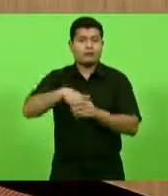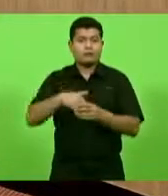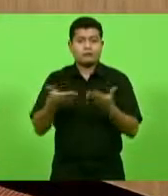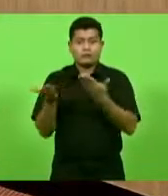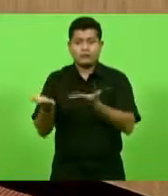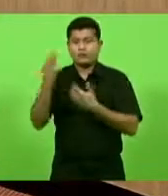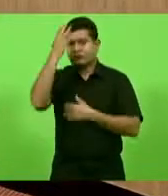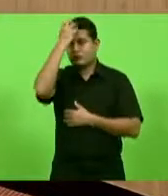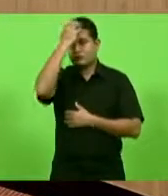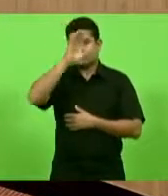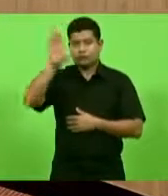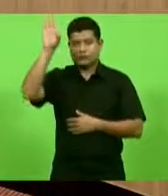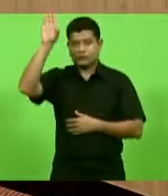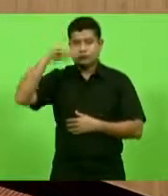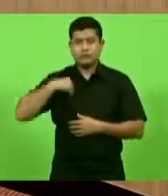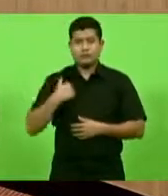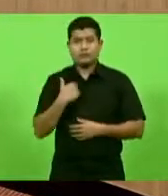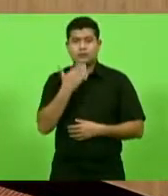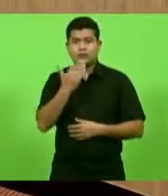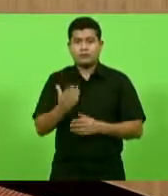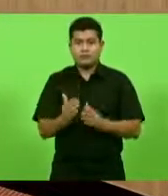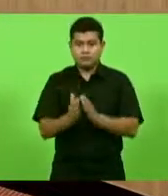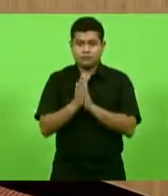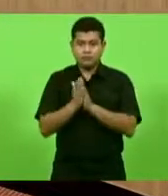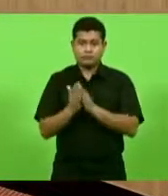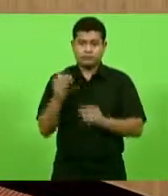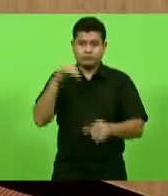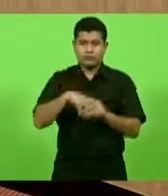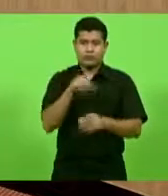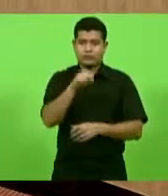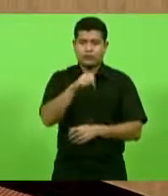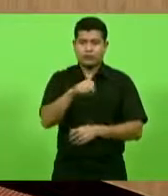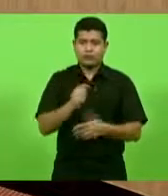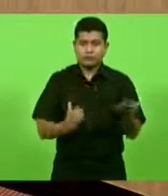Bancada do PSD pedindo voto sim aí. Obrigado.